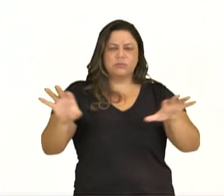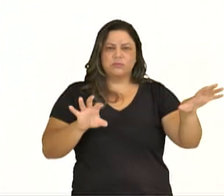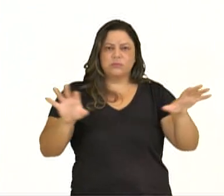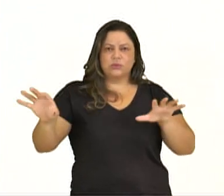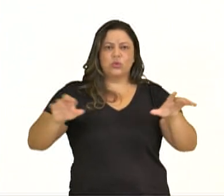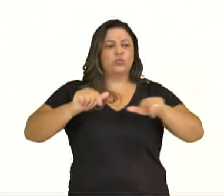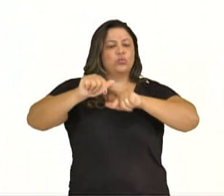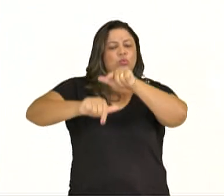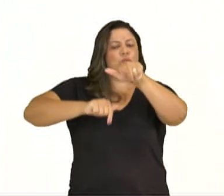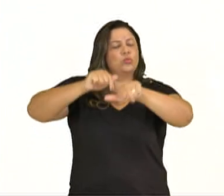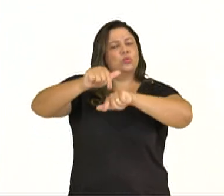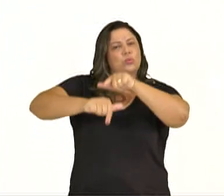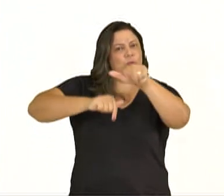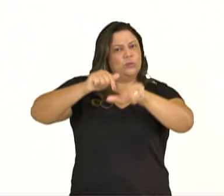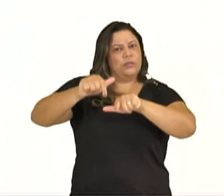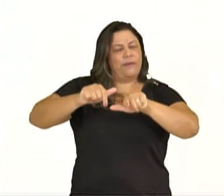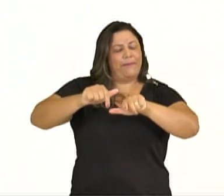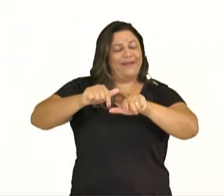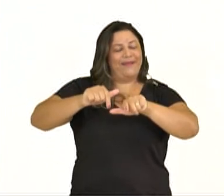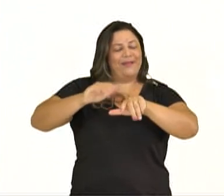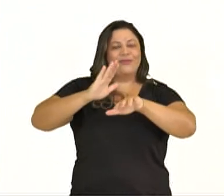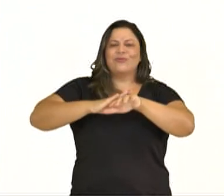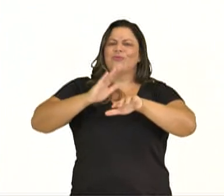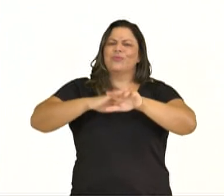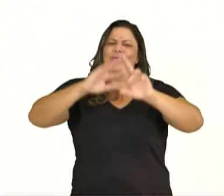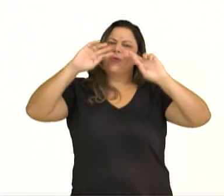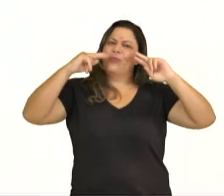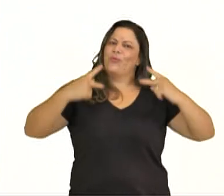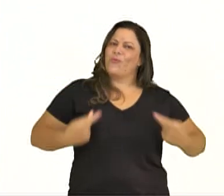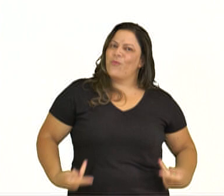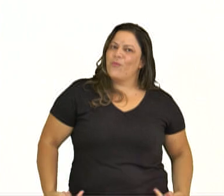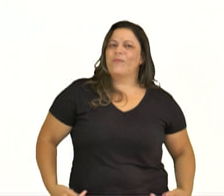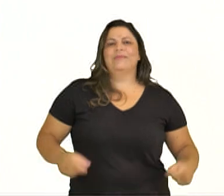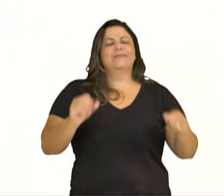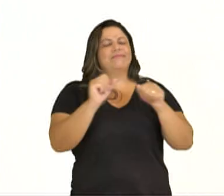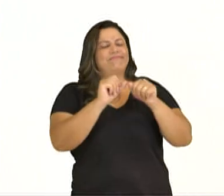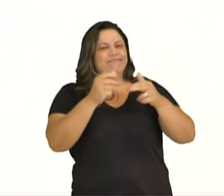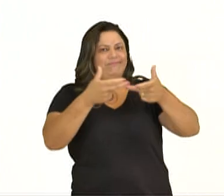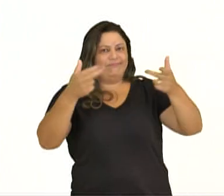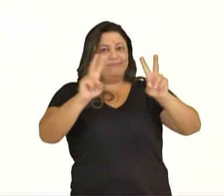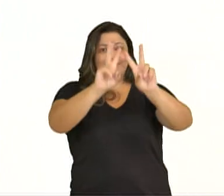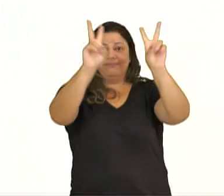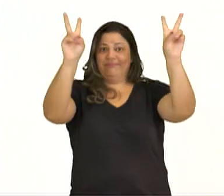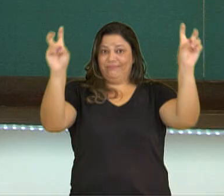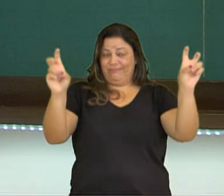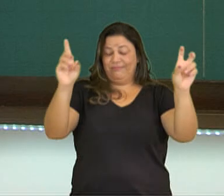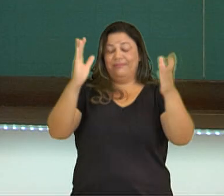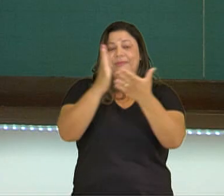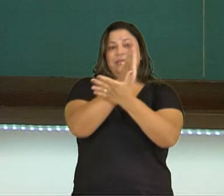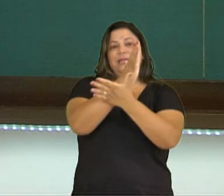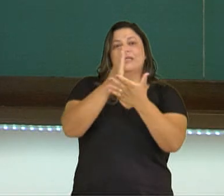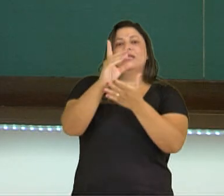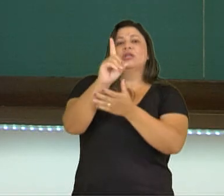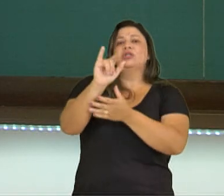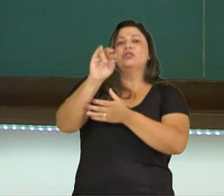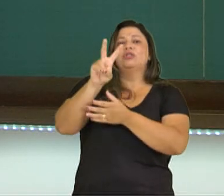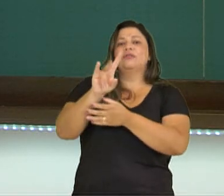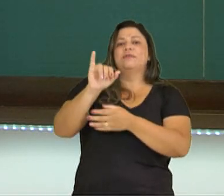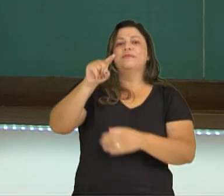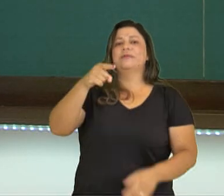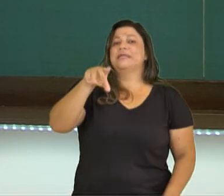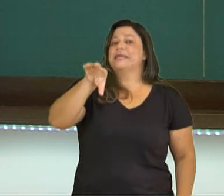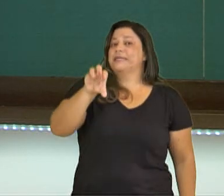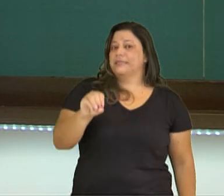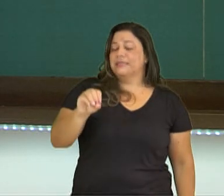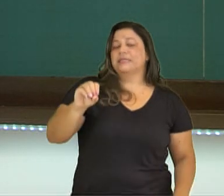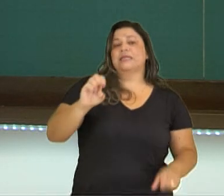são desenvolvidas pelos seres humanos, que a gente vai chamar isso daí de divisão social do trabalho. Então, a ideia da aula de